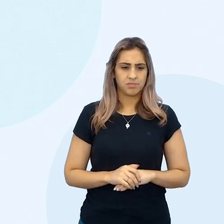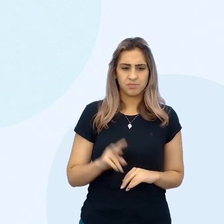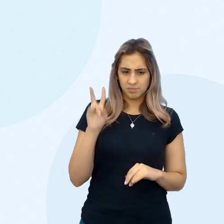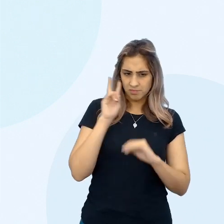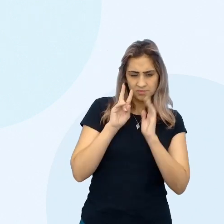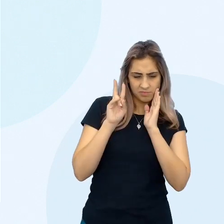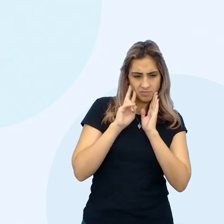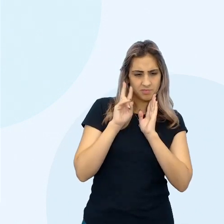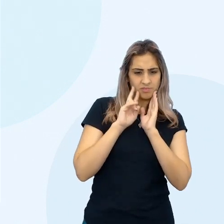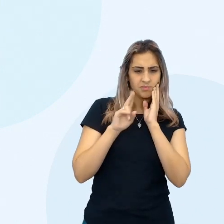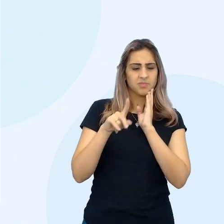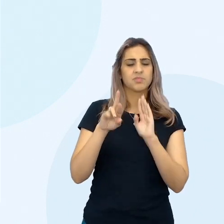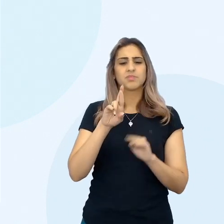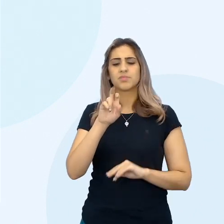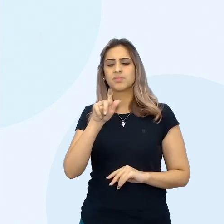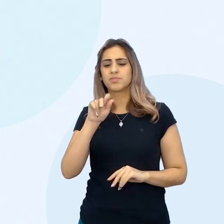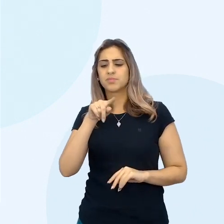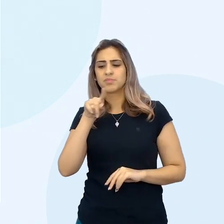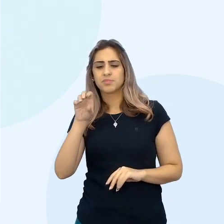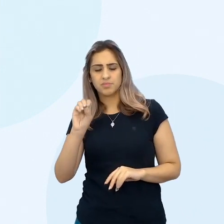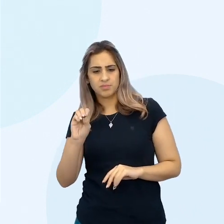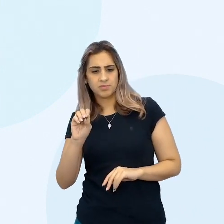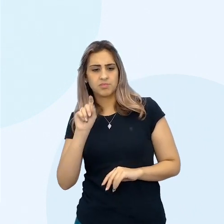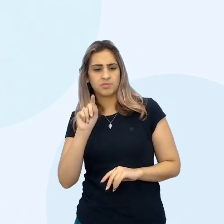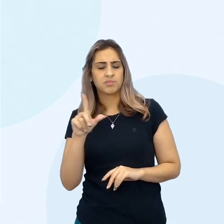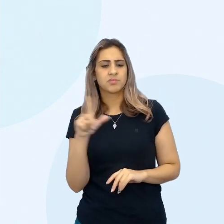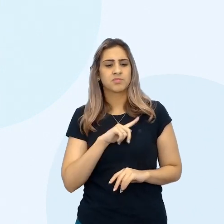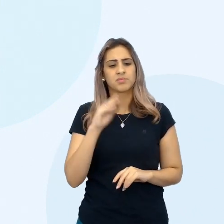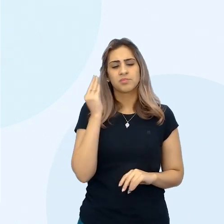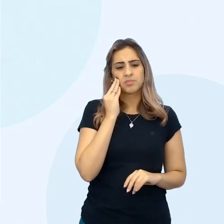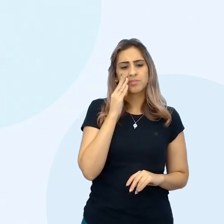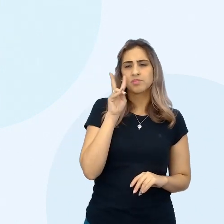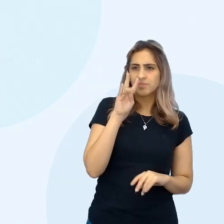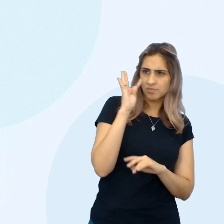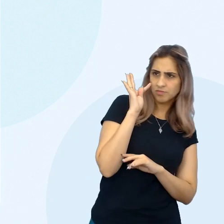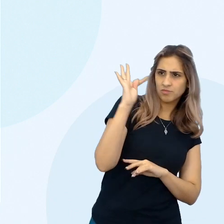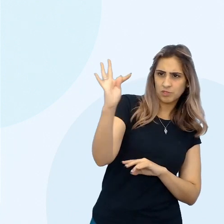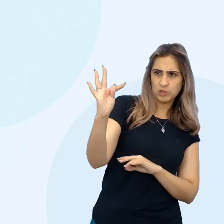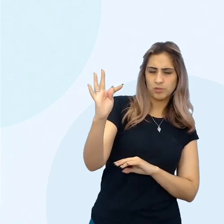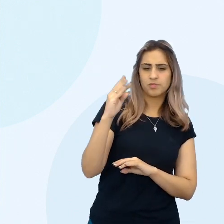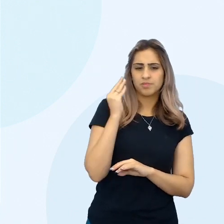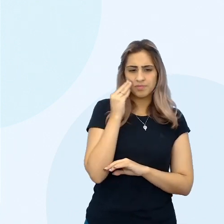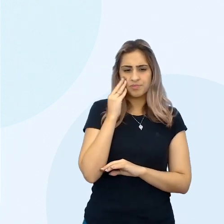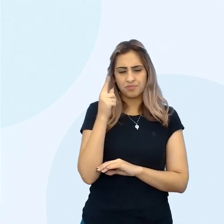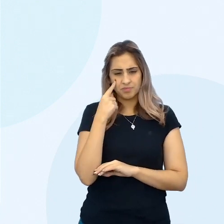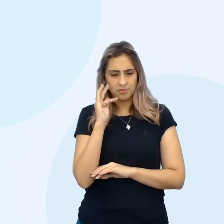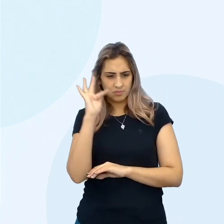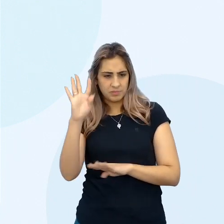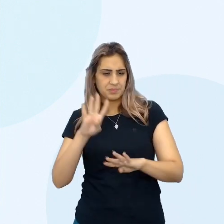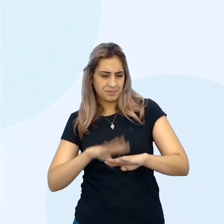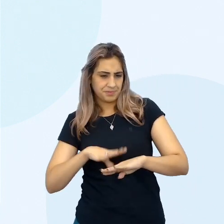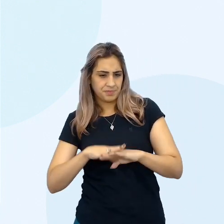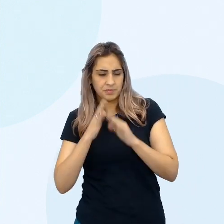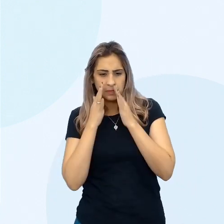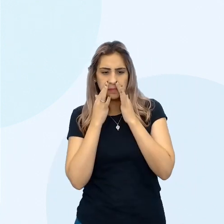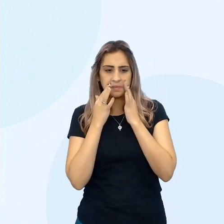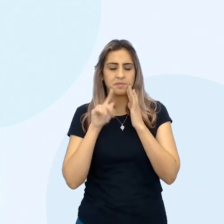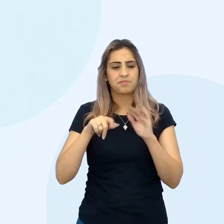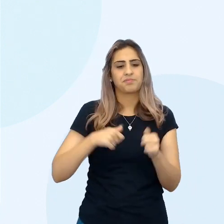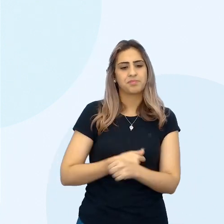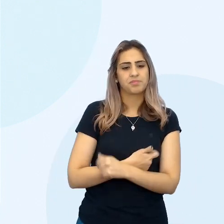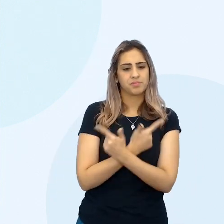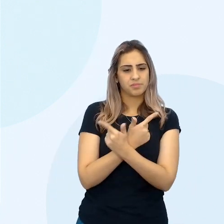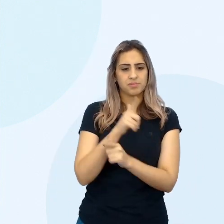disso? Lembro, sim. Que a regressão linear nada mais é do que tentar prever o futuro. Isso. E para prever o futuro, na matemática, é escrever numa equação. No